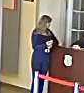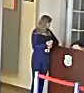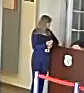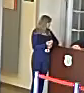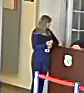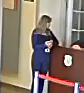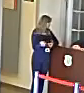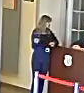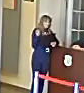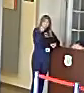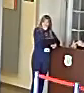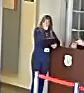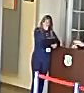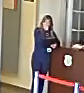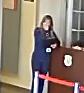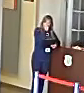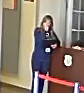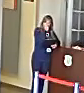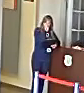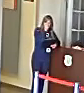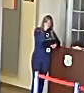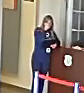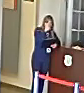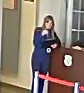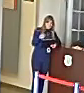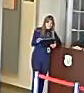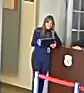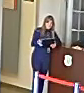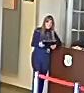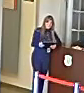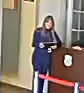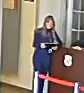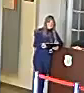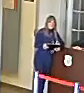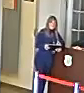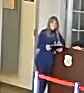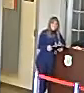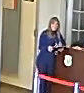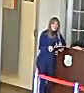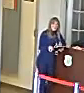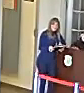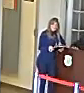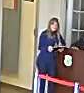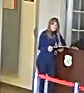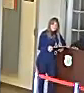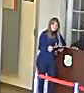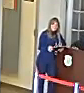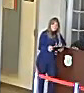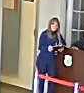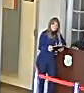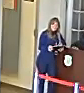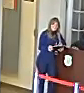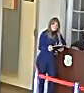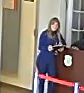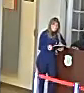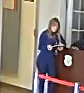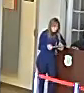estar aqui hoje muito bem vou passar aqui então a fala pro Senor Gerson